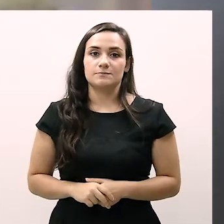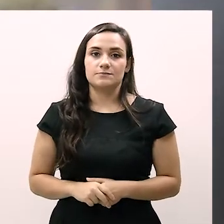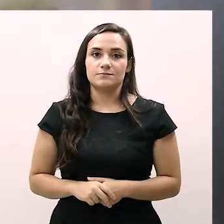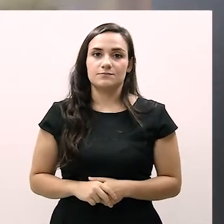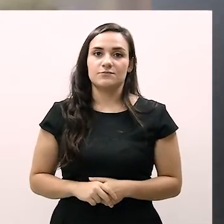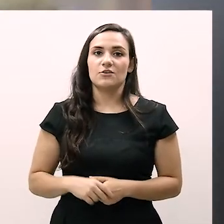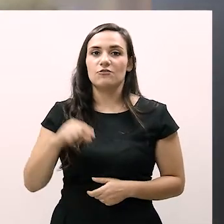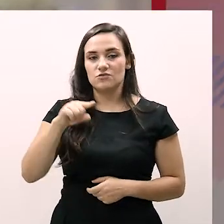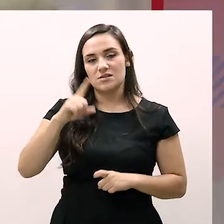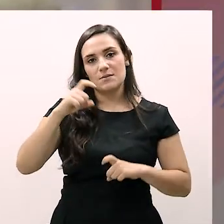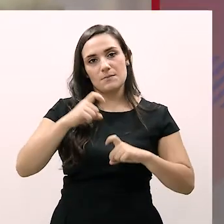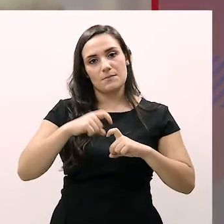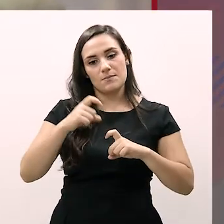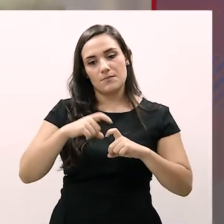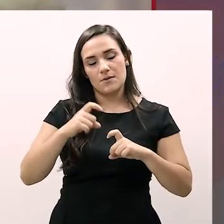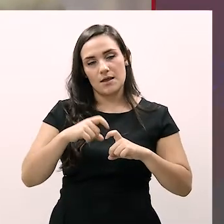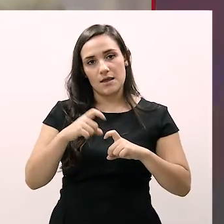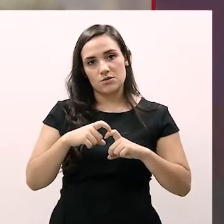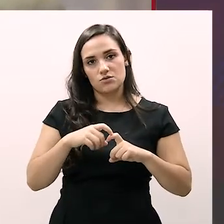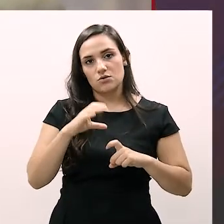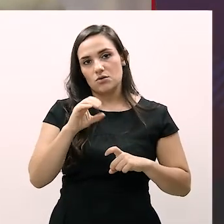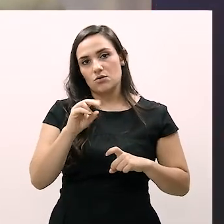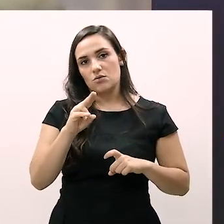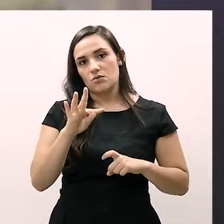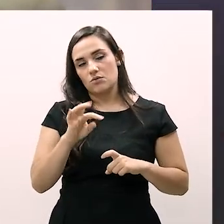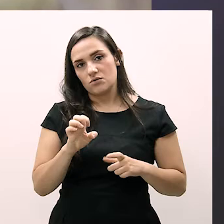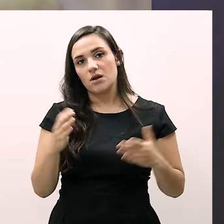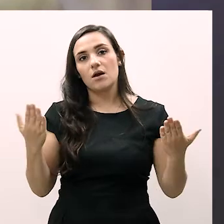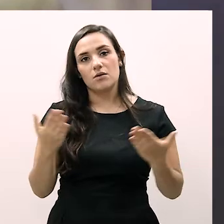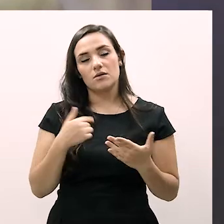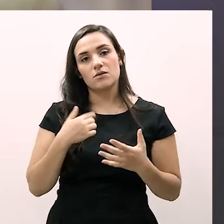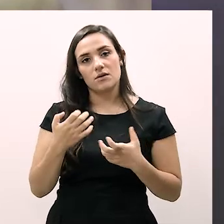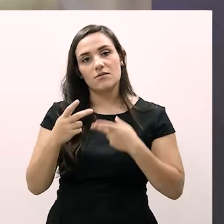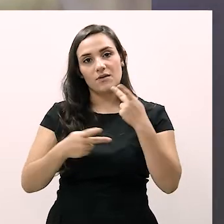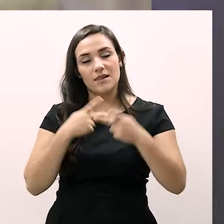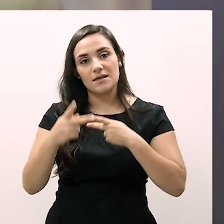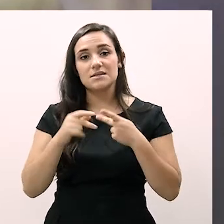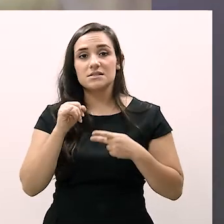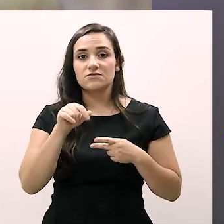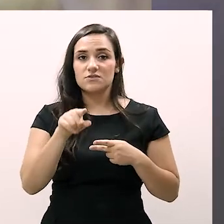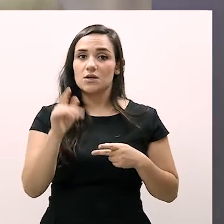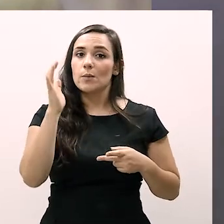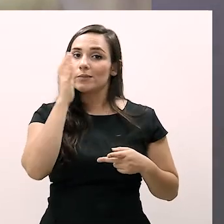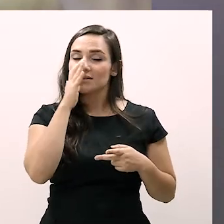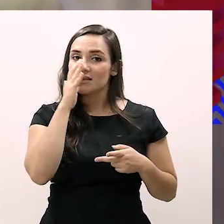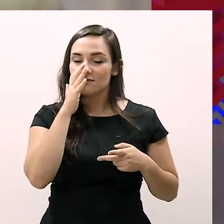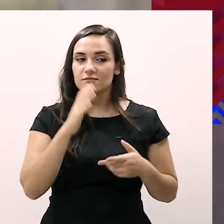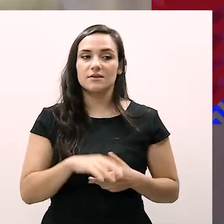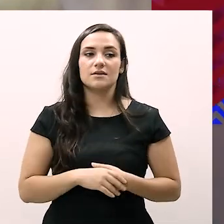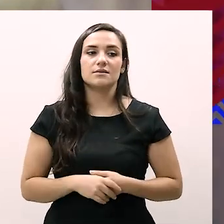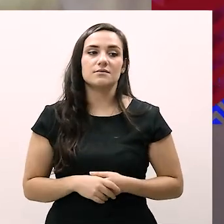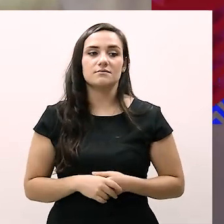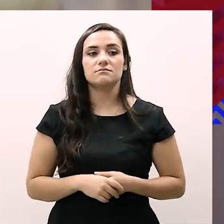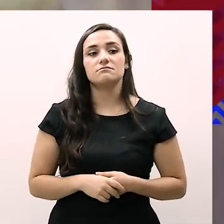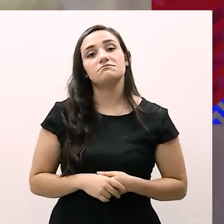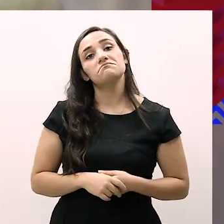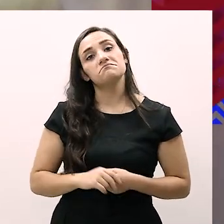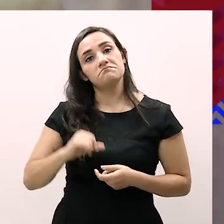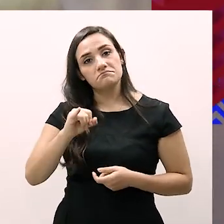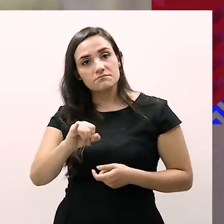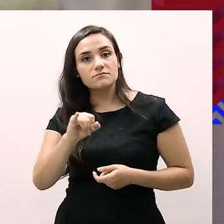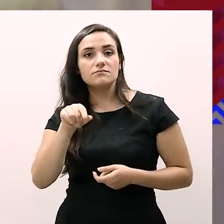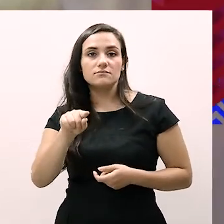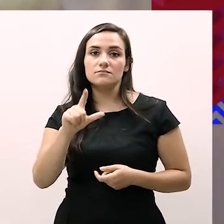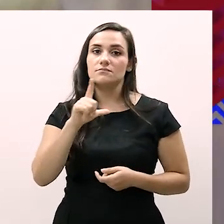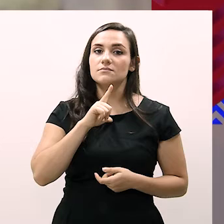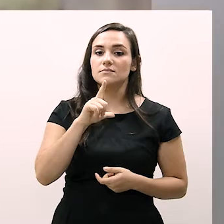César Conte, né, cirurgião do aparelho digestivo com a gente aqui no Perspectiva, para quem está nos assistindo, está